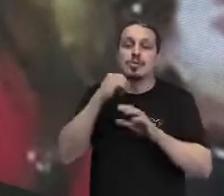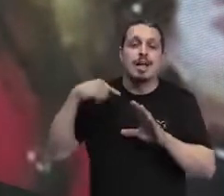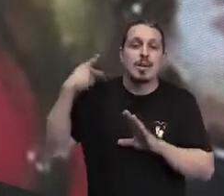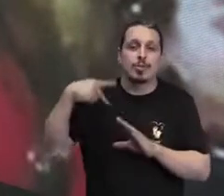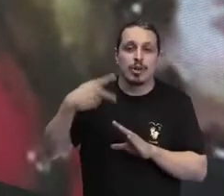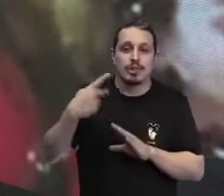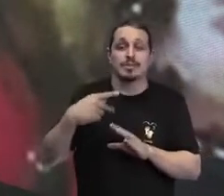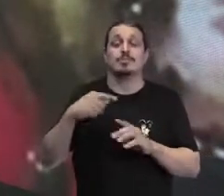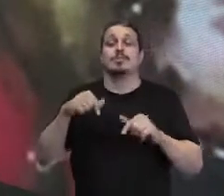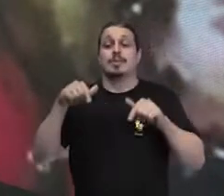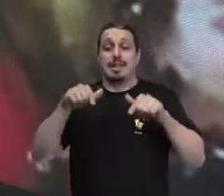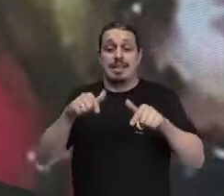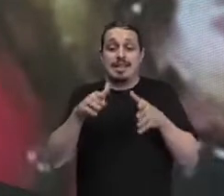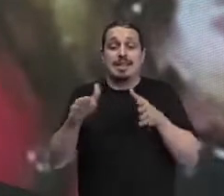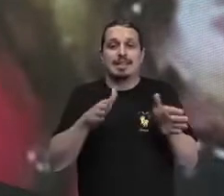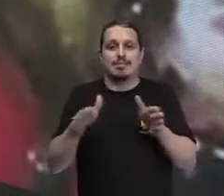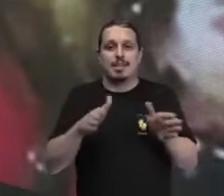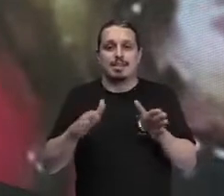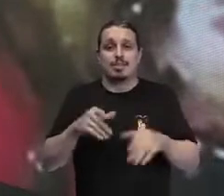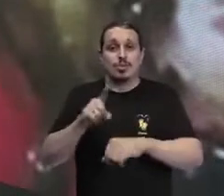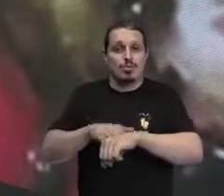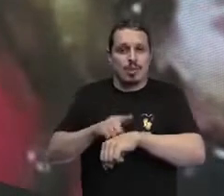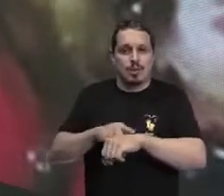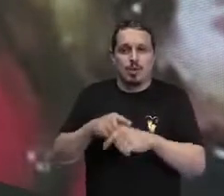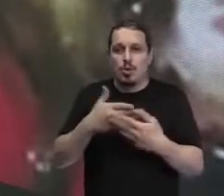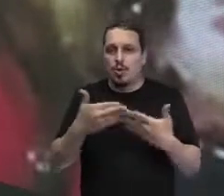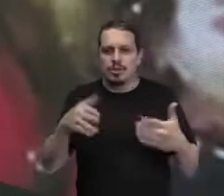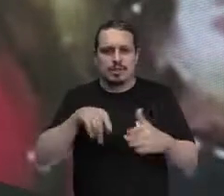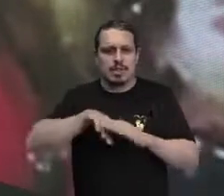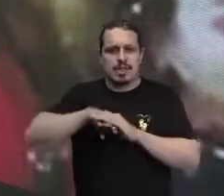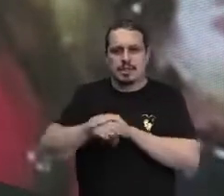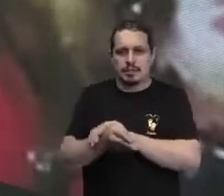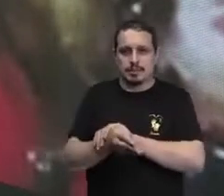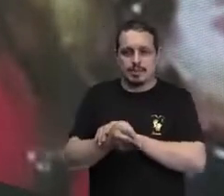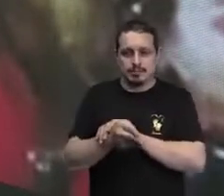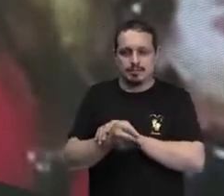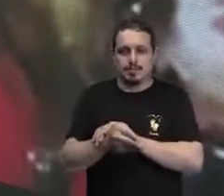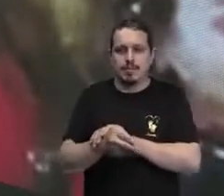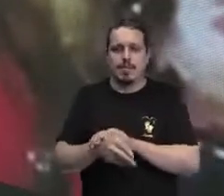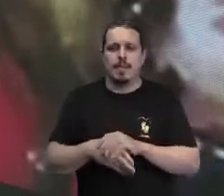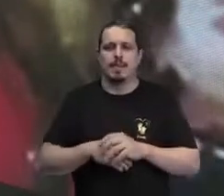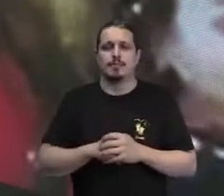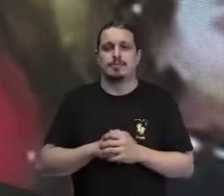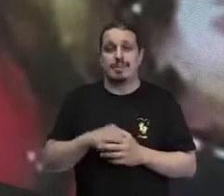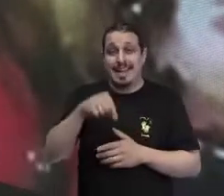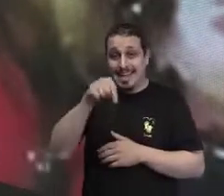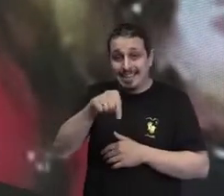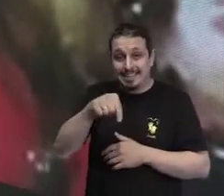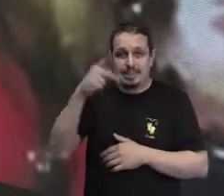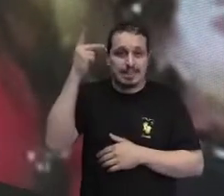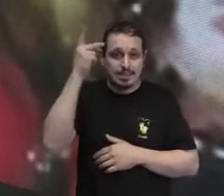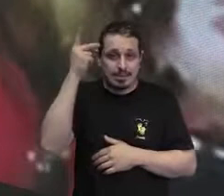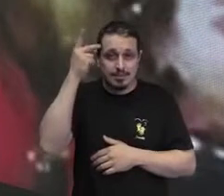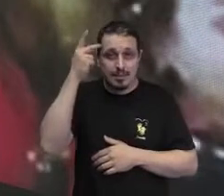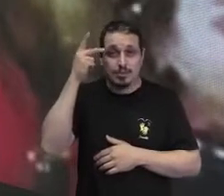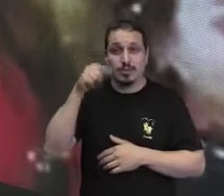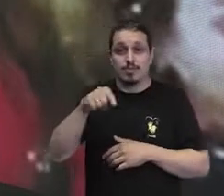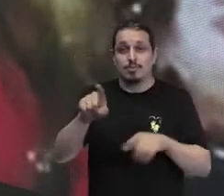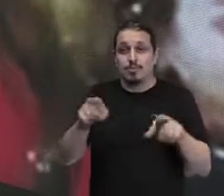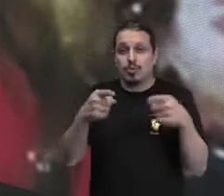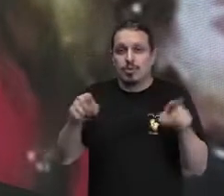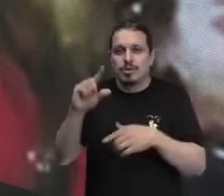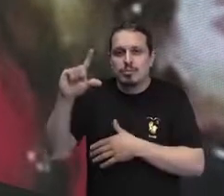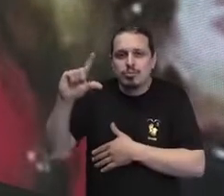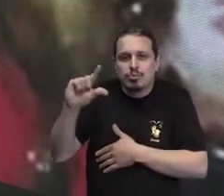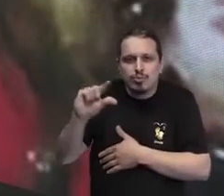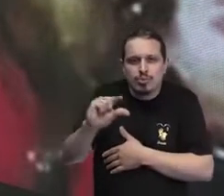acessibilidade, até no banheiro, tudo, era o lugar mais acessível que a gente achou. E música baixinha, comidinha